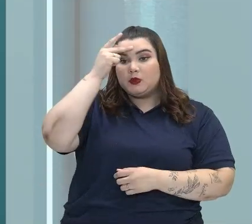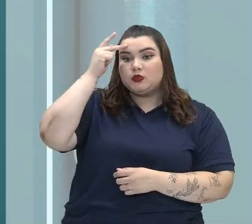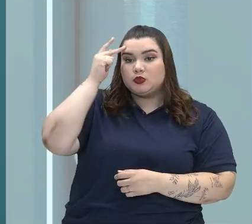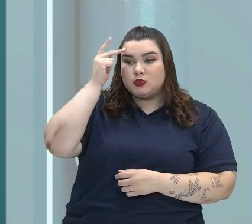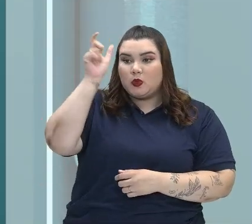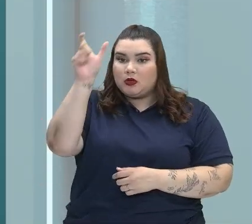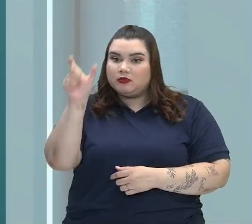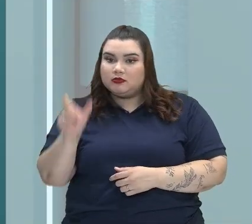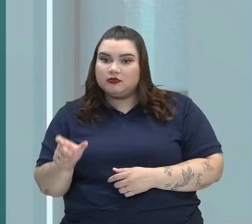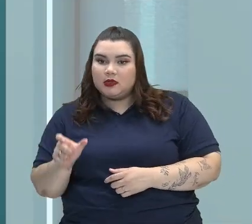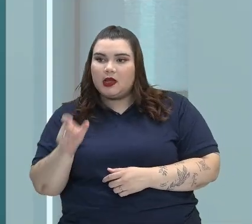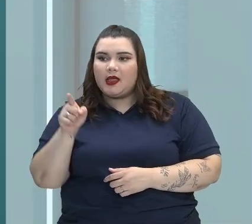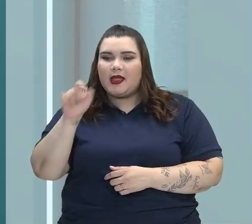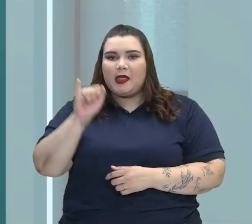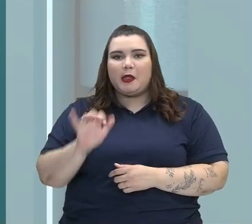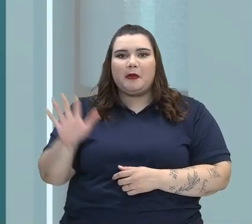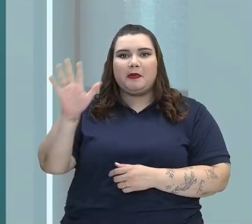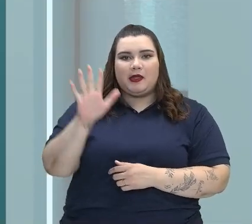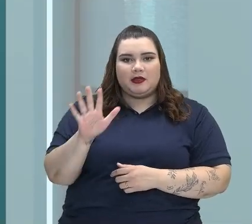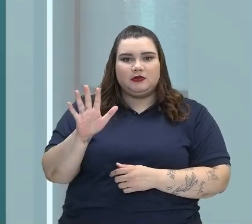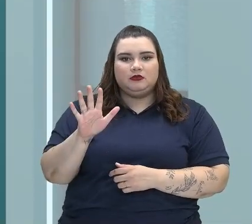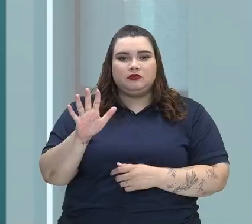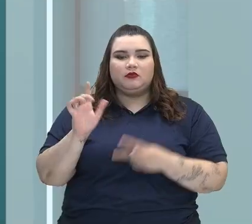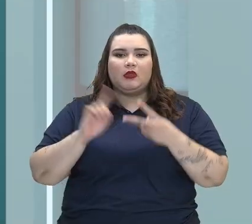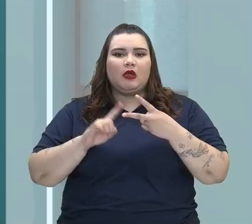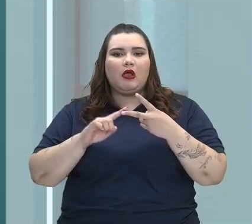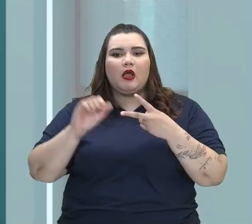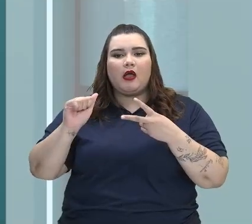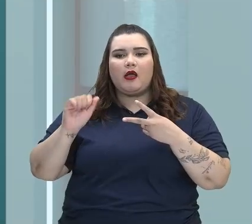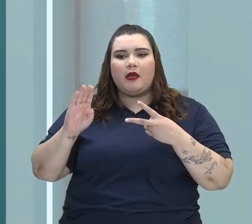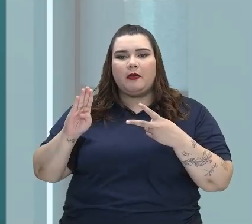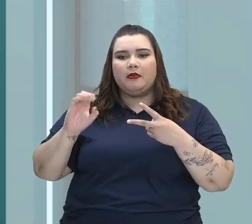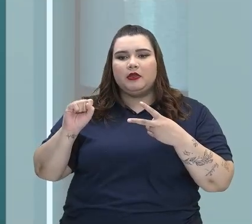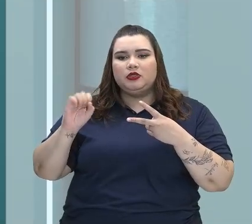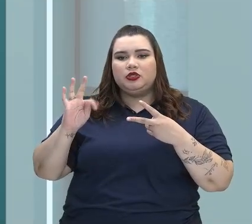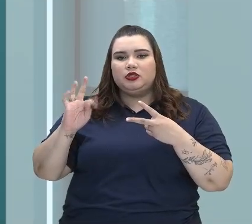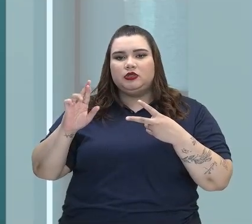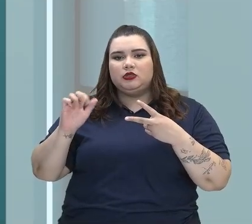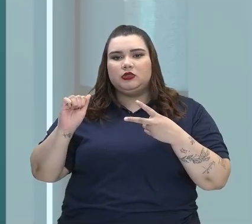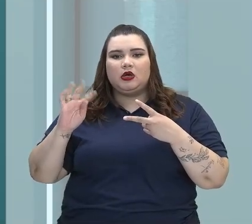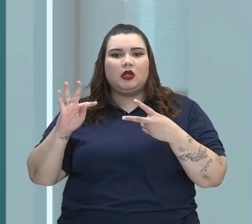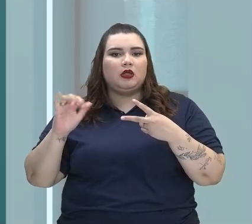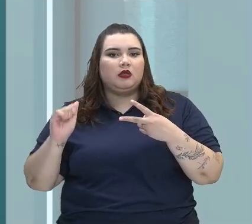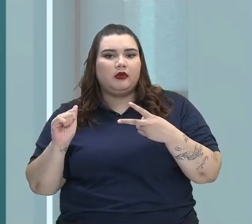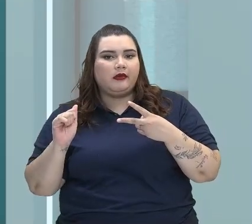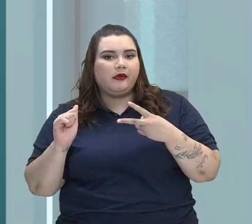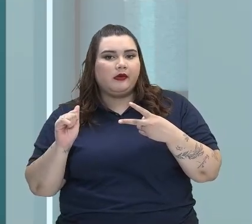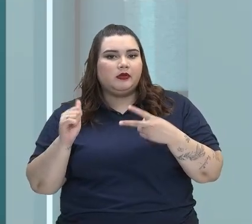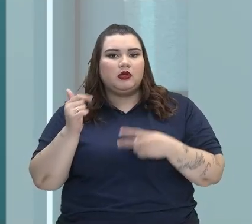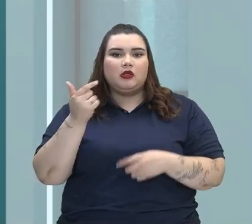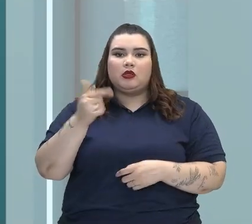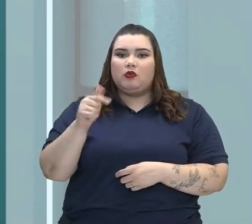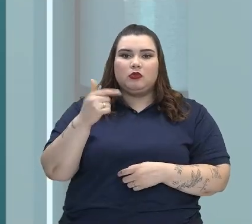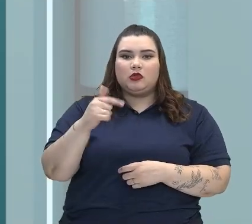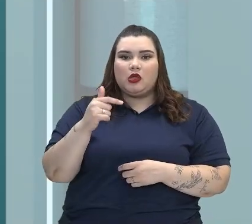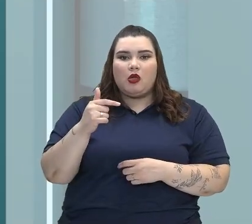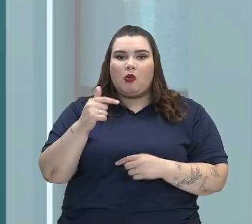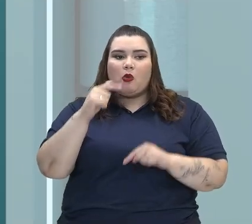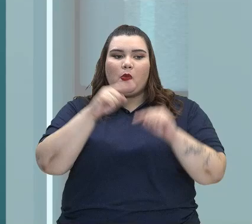é uma imagem figurativa. O que é uma imagem abstrata? A imagem abstrata, ela não vai ter